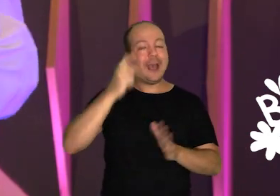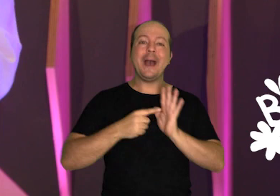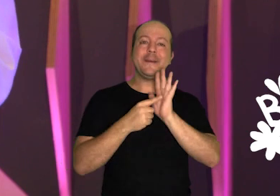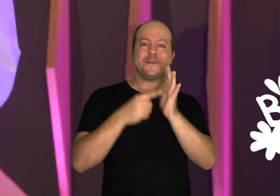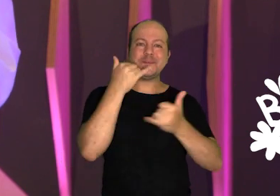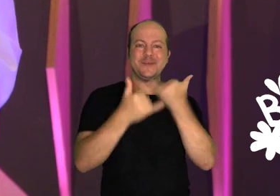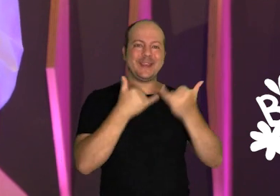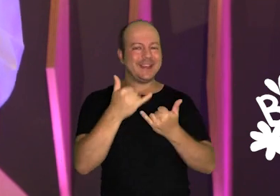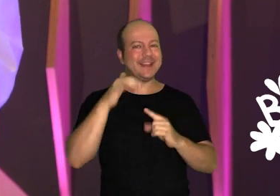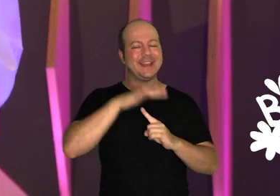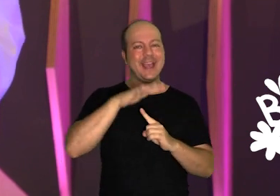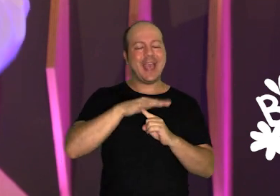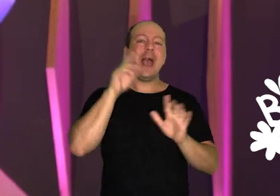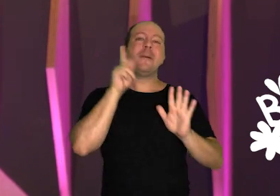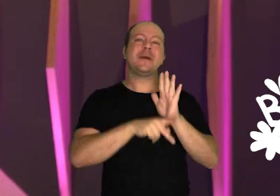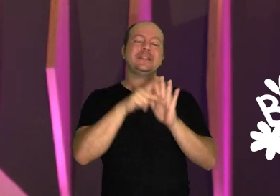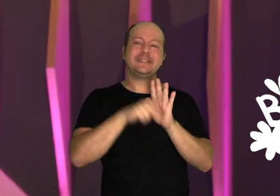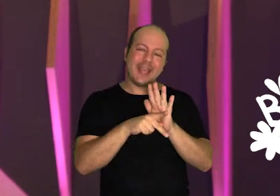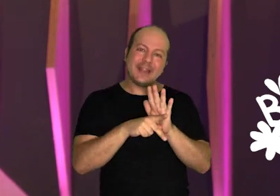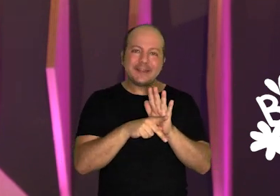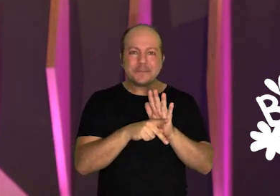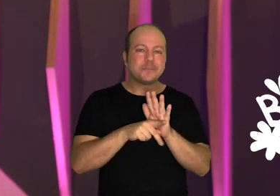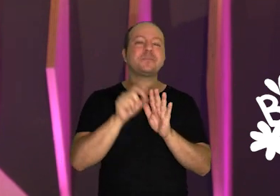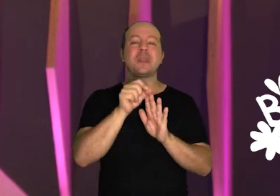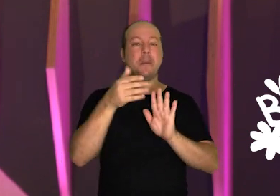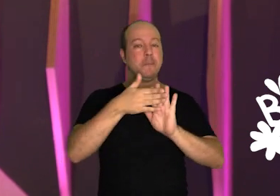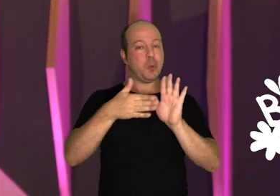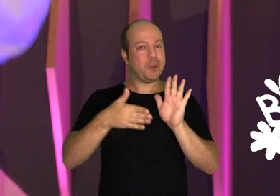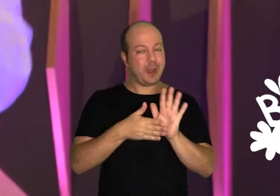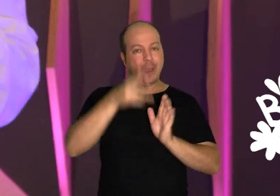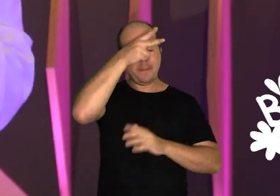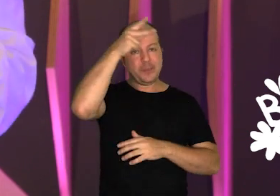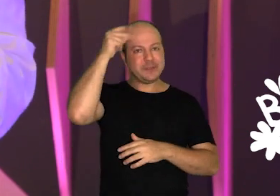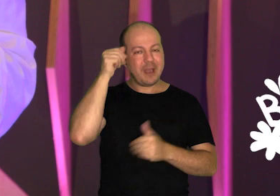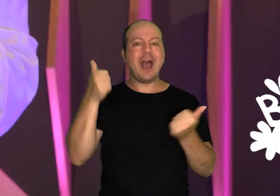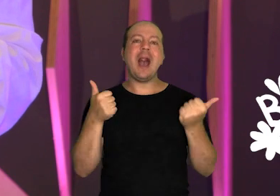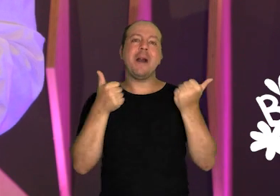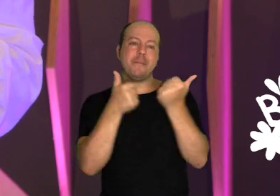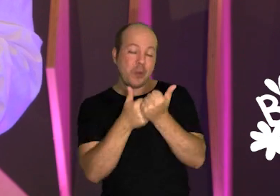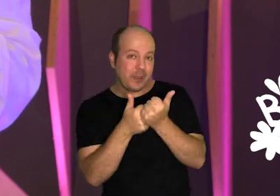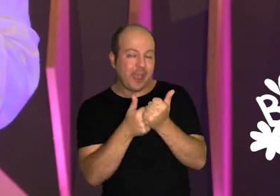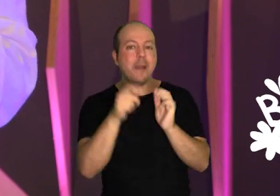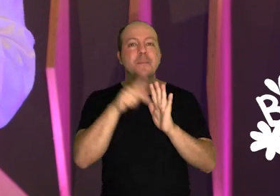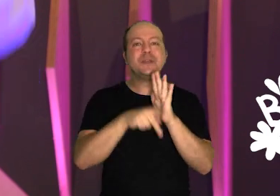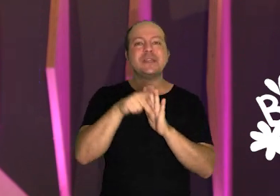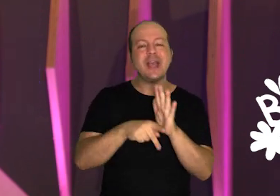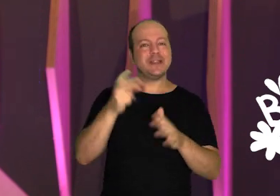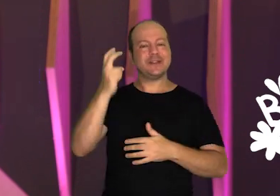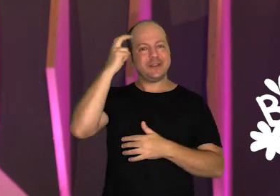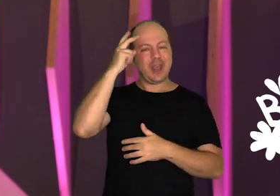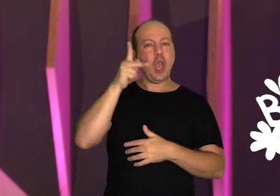apresenta Brincando na Praça, projeto viabilizado pelo Programa Municipal de Apoio a Projetos